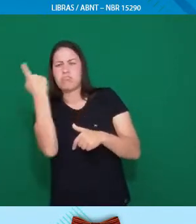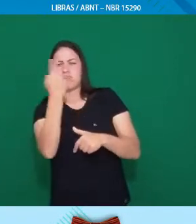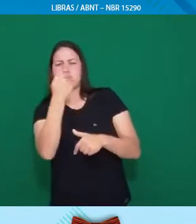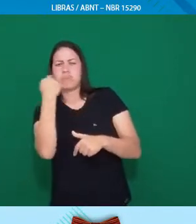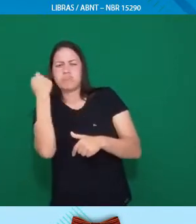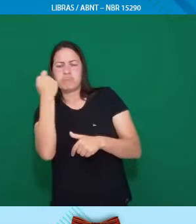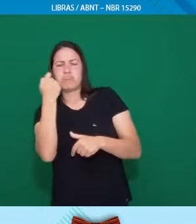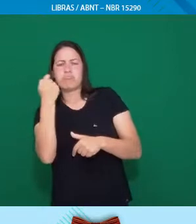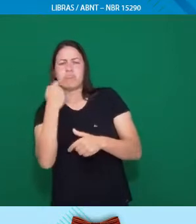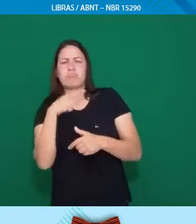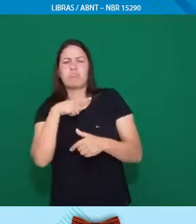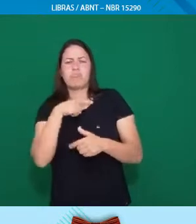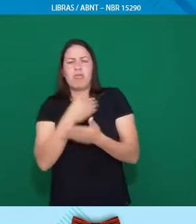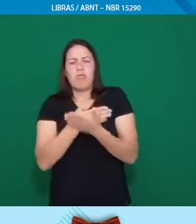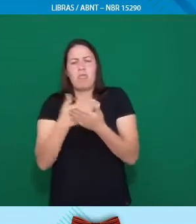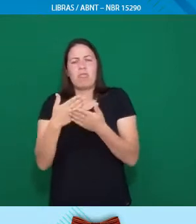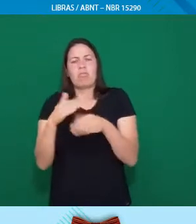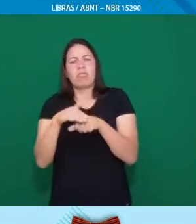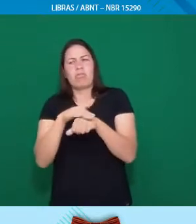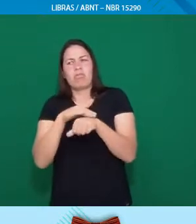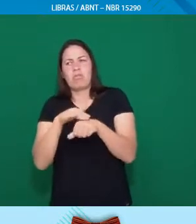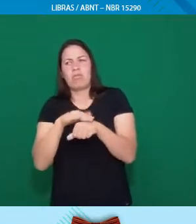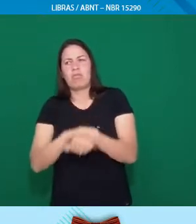coloca em discussão